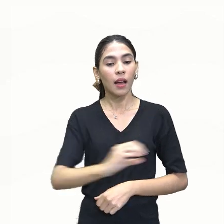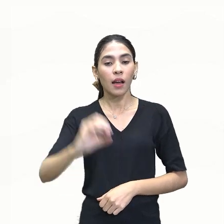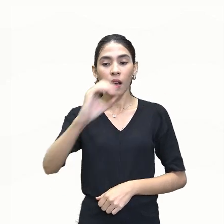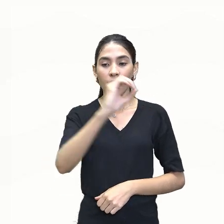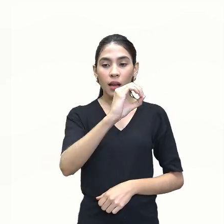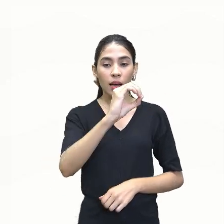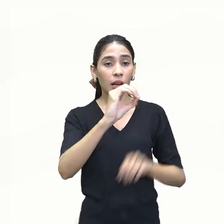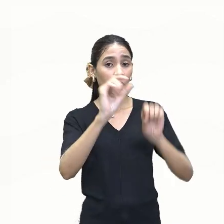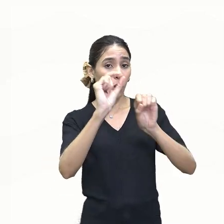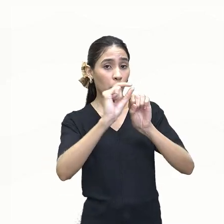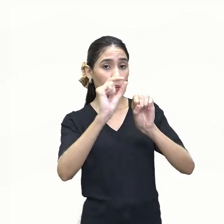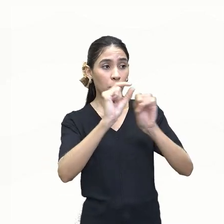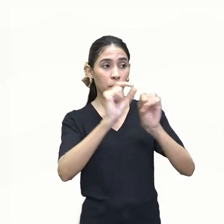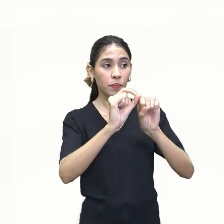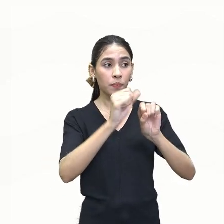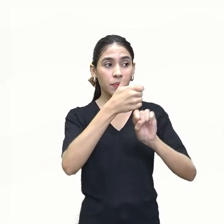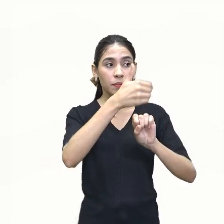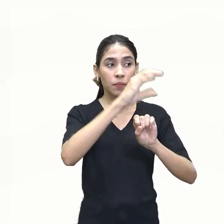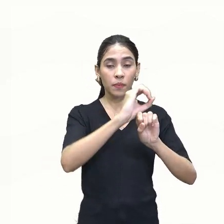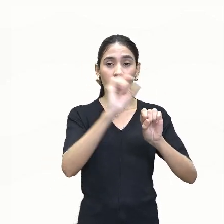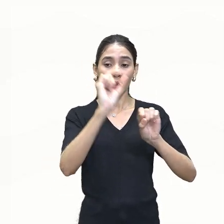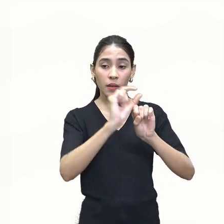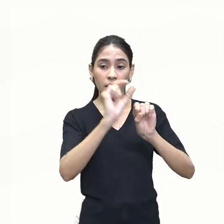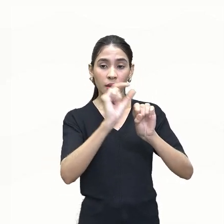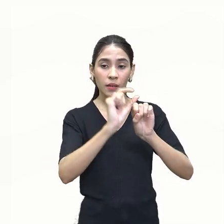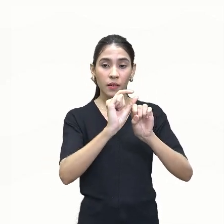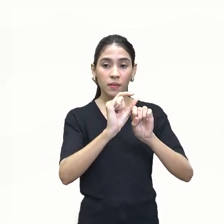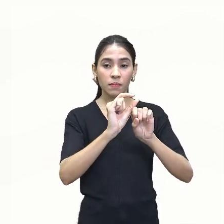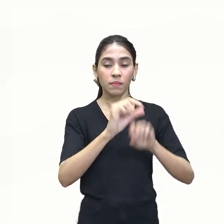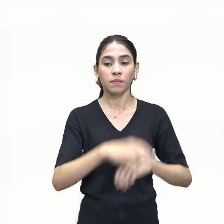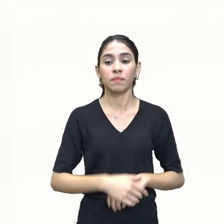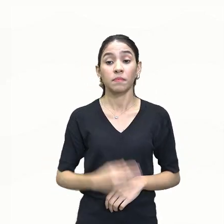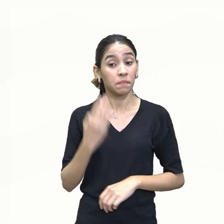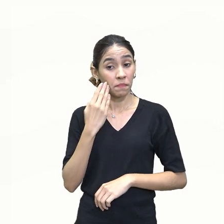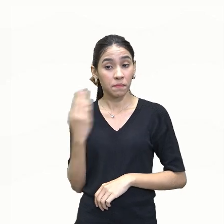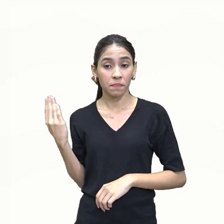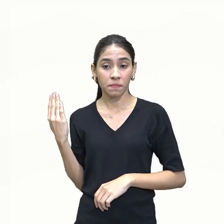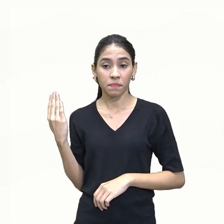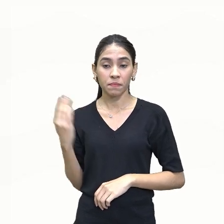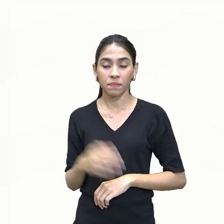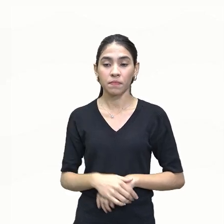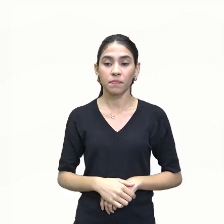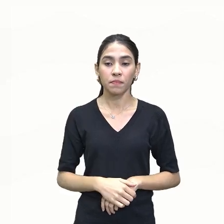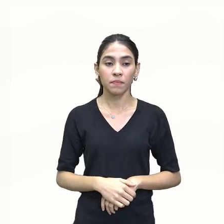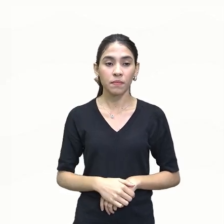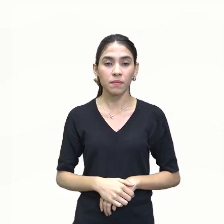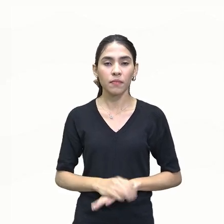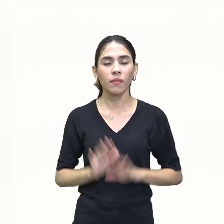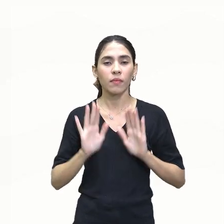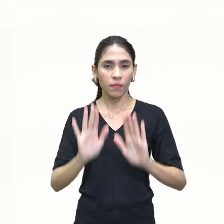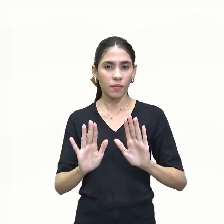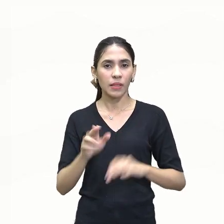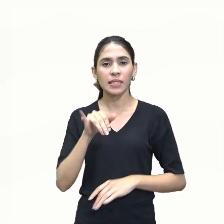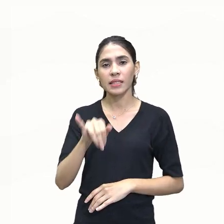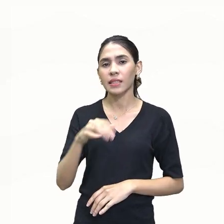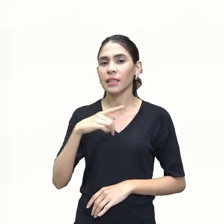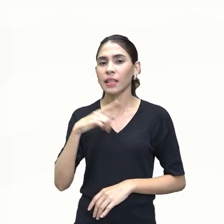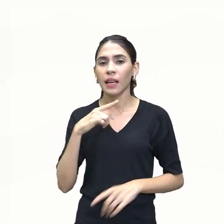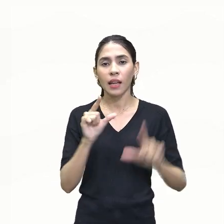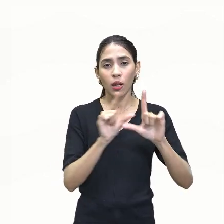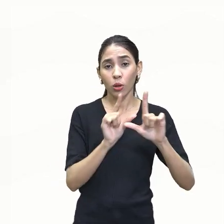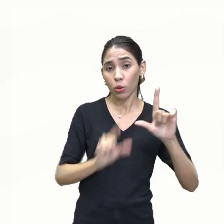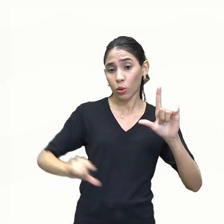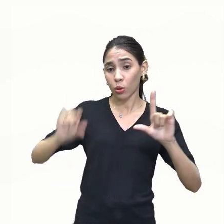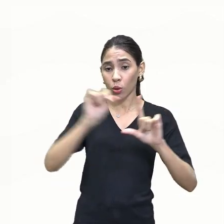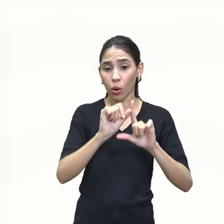a quantidade de zeros que for esse expoente, certo? Professora, se eu tenho o log de